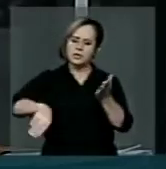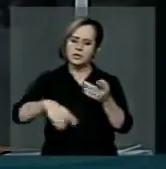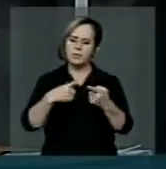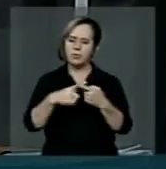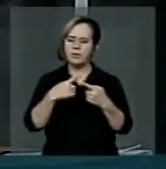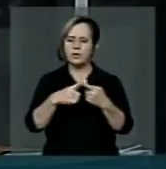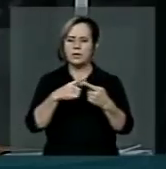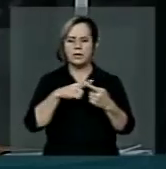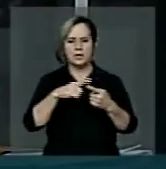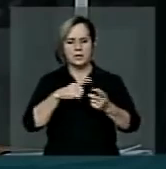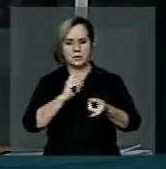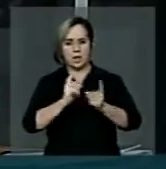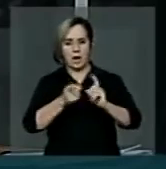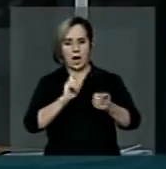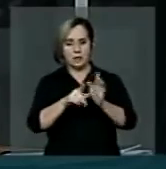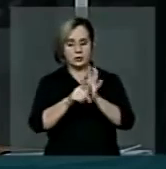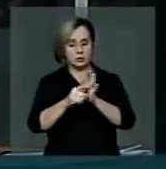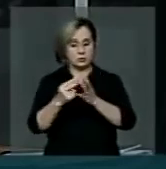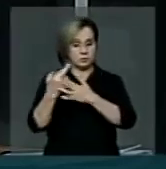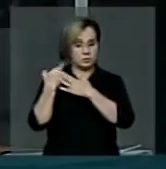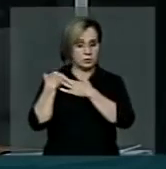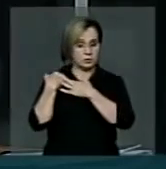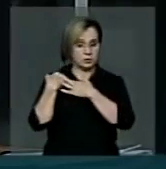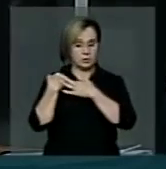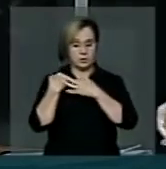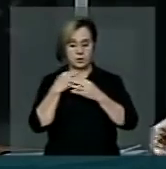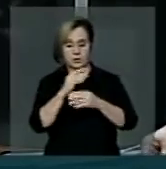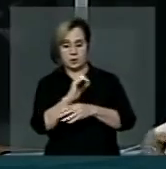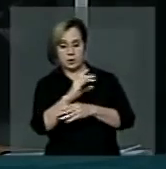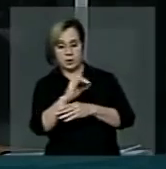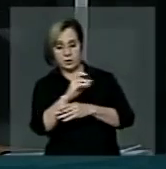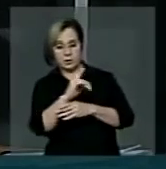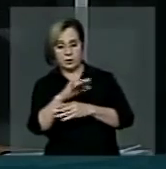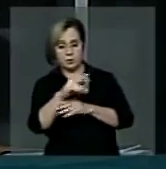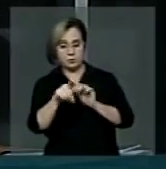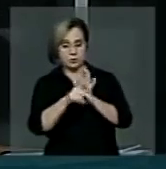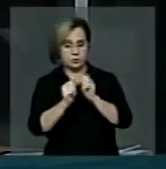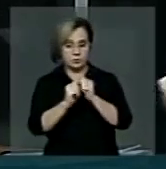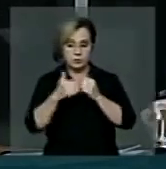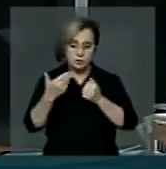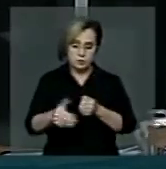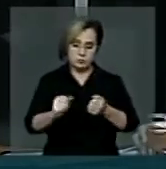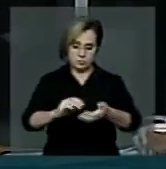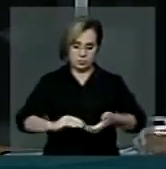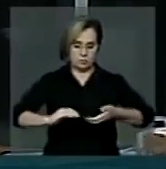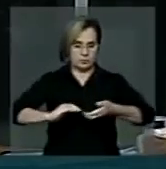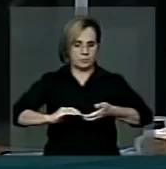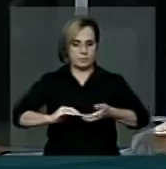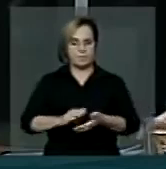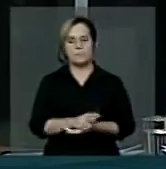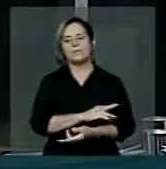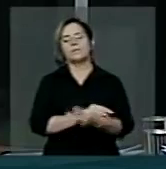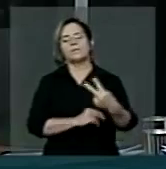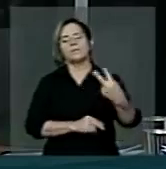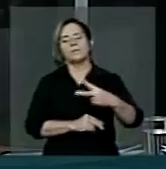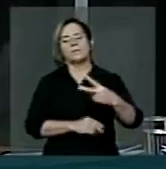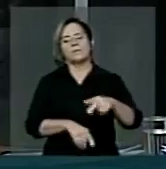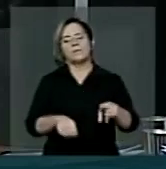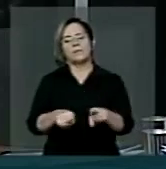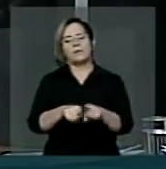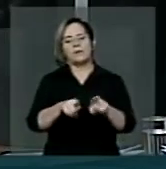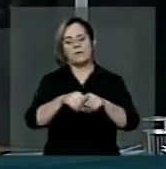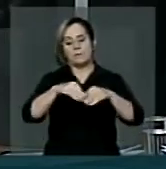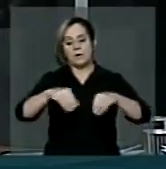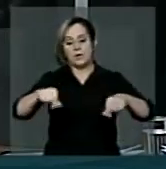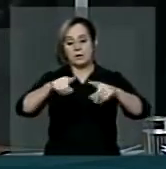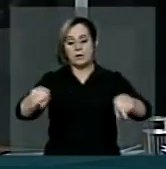função administrativa, executiva ao Congresso. 2. Estabelece que a terra indígena